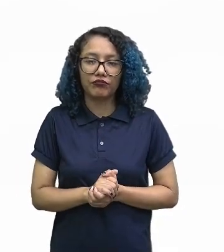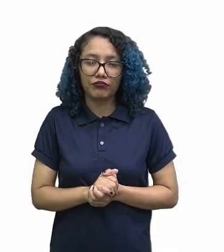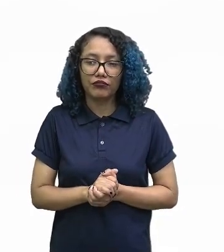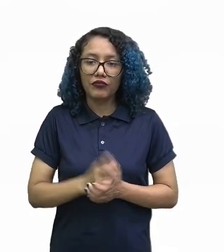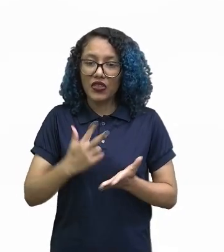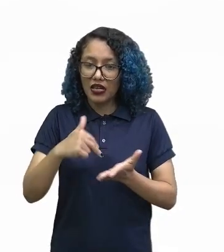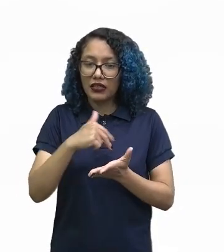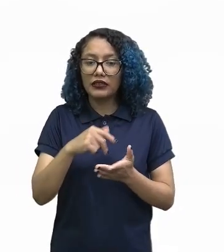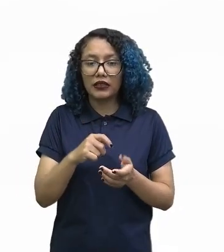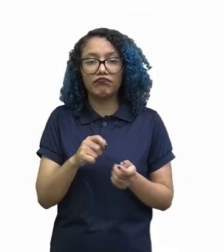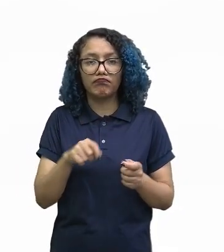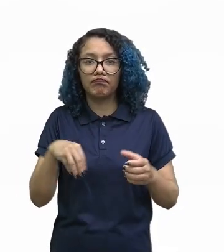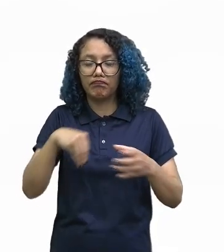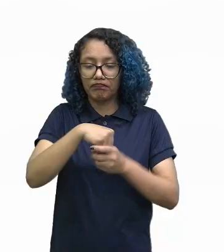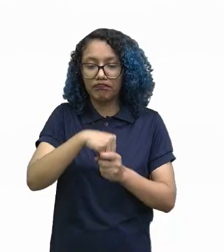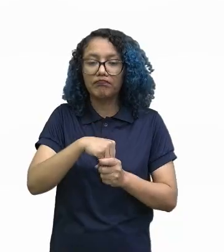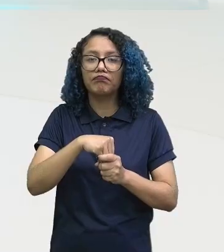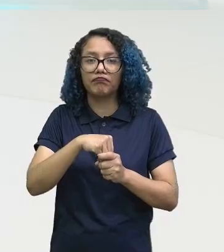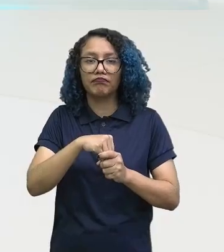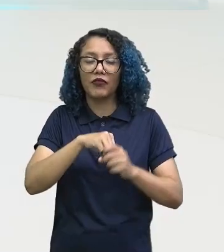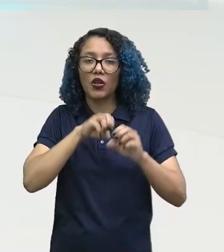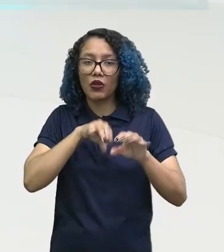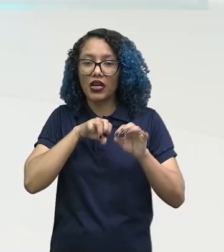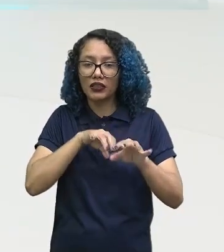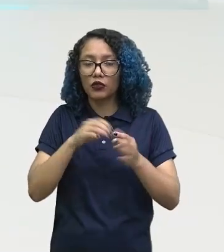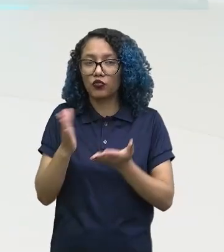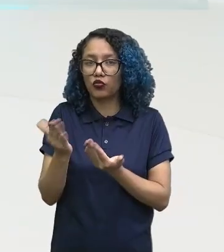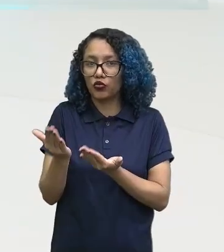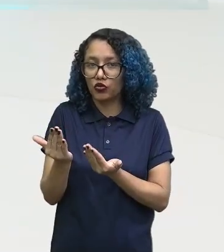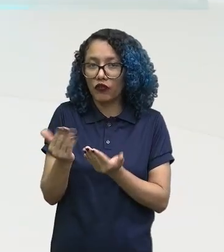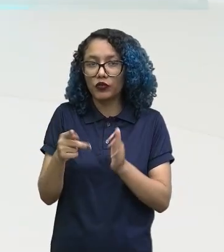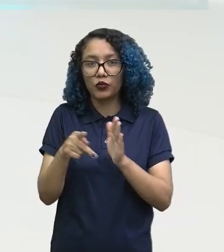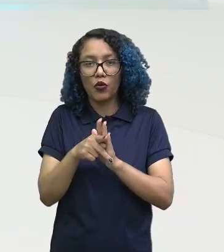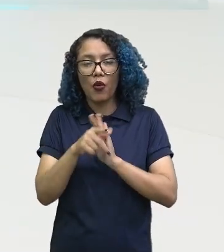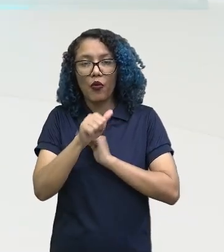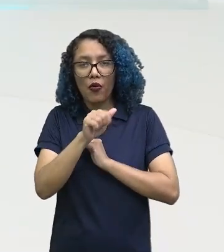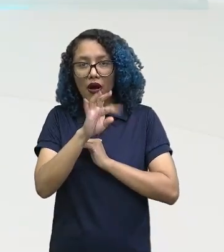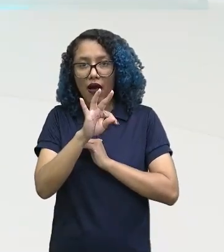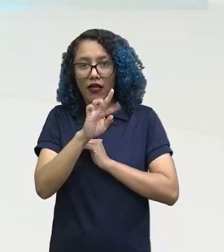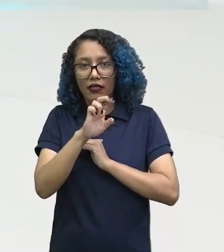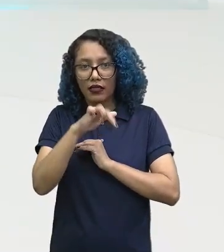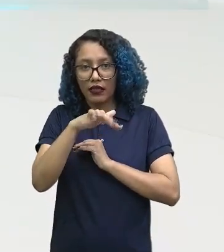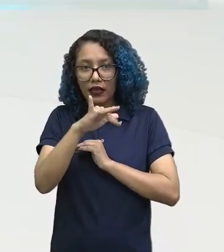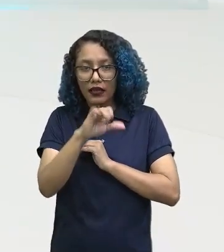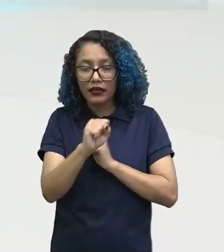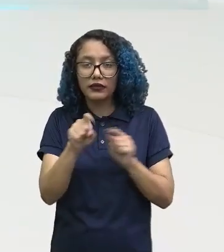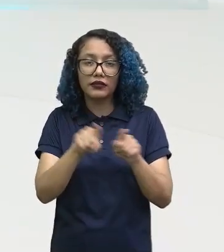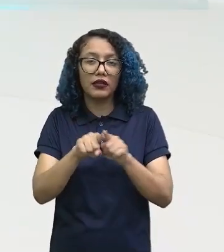de Atenas e Espartas. Então, vocês sabem que os gregos